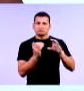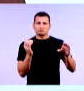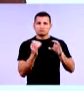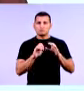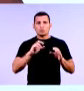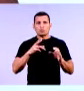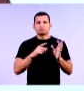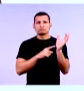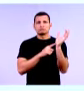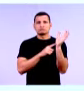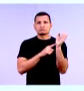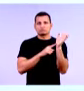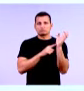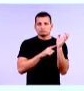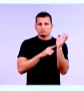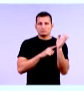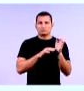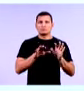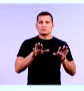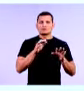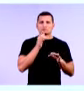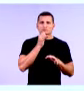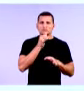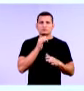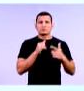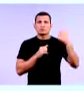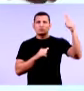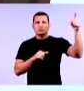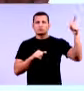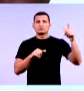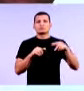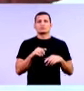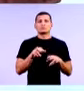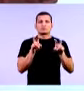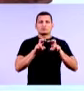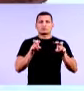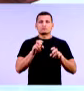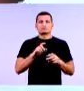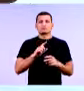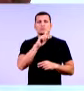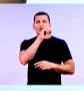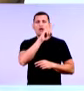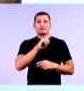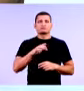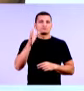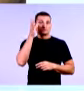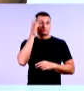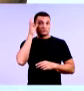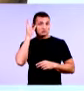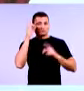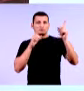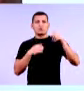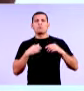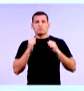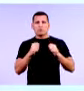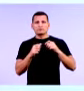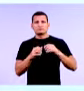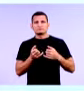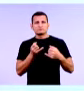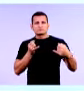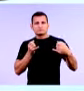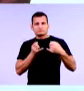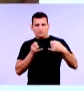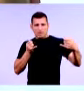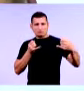Wi-Fi. Bom, agora, se o outro computador está lá na China, eu não posso passar um cabo daqui para a China, concorda? Então, o que é que eu vou